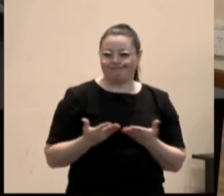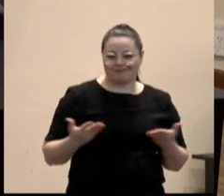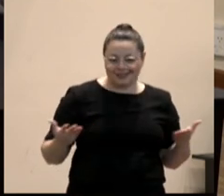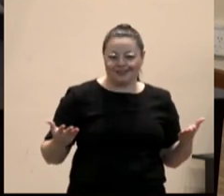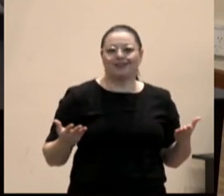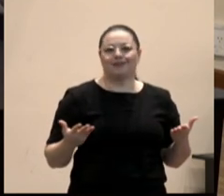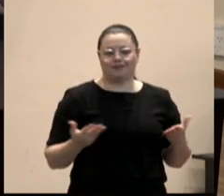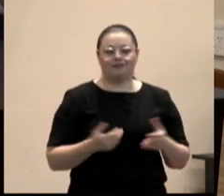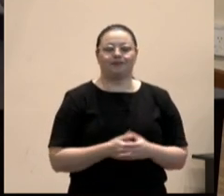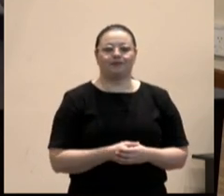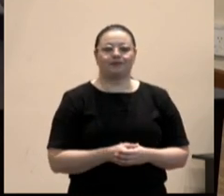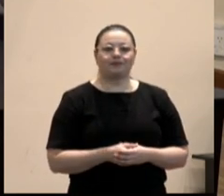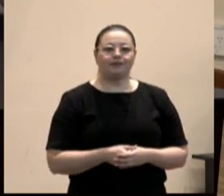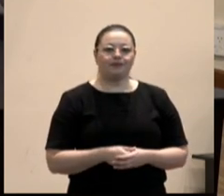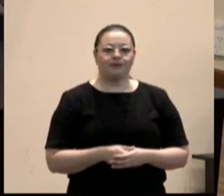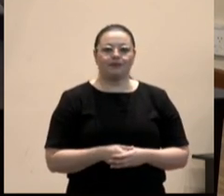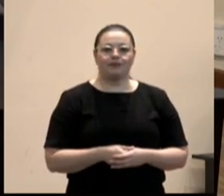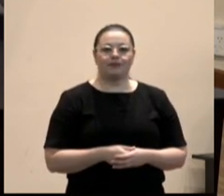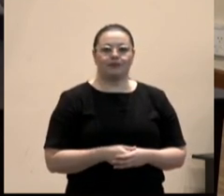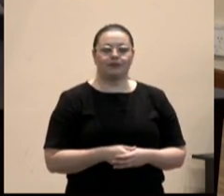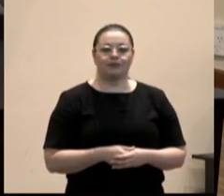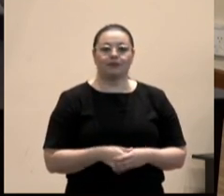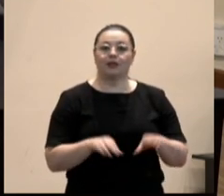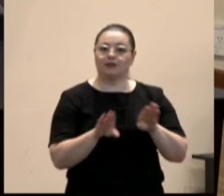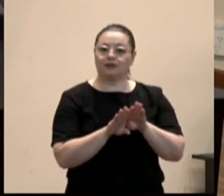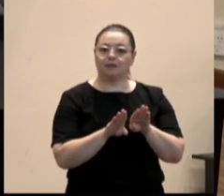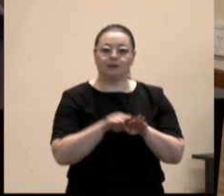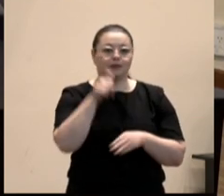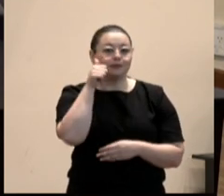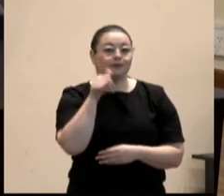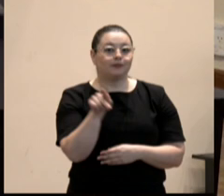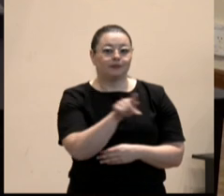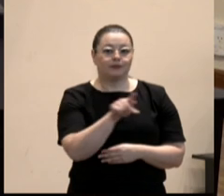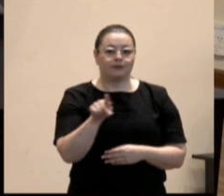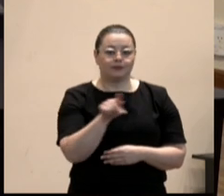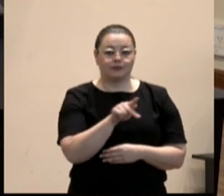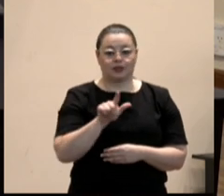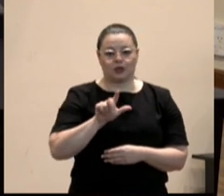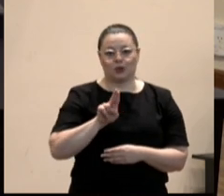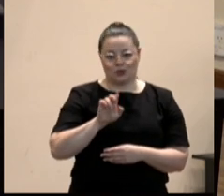na sequência. Né. A professora Lueli,